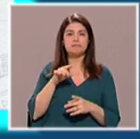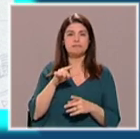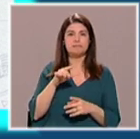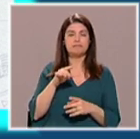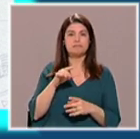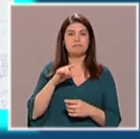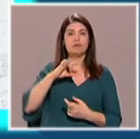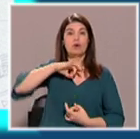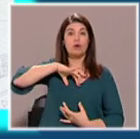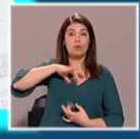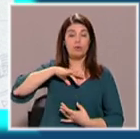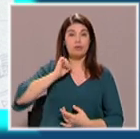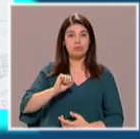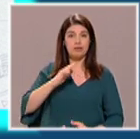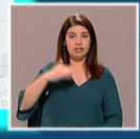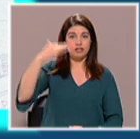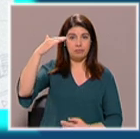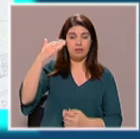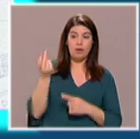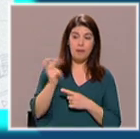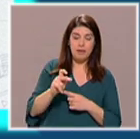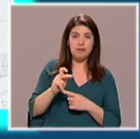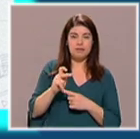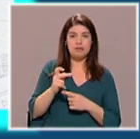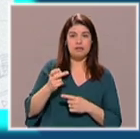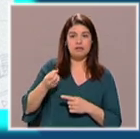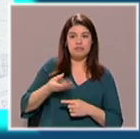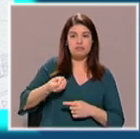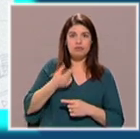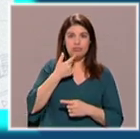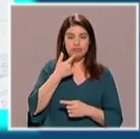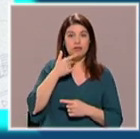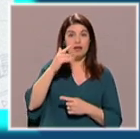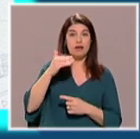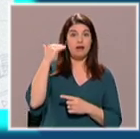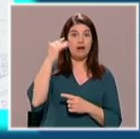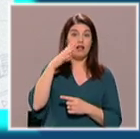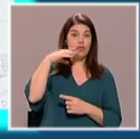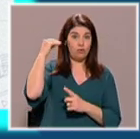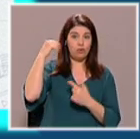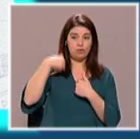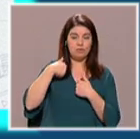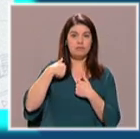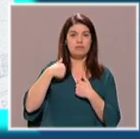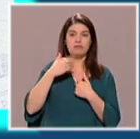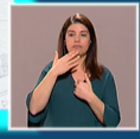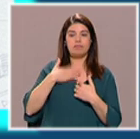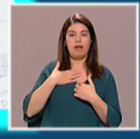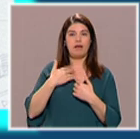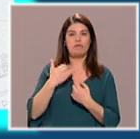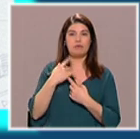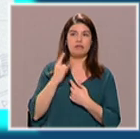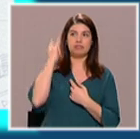excesso de produção da hormona de crescimento na fase adulta, a pessoa não manifesta gigantismo, mas essa doença é denominada